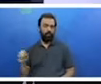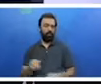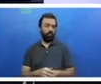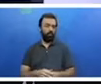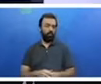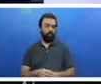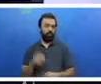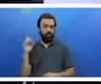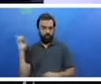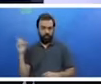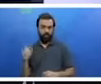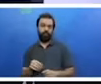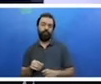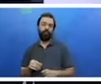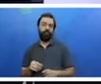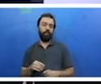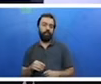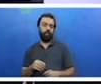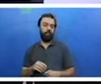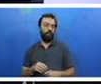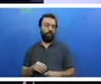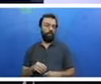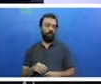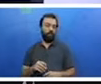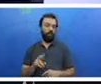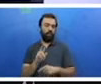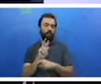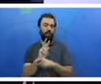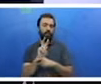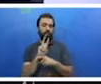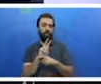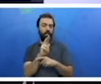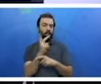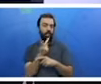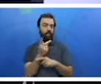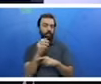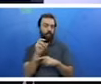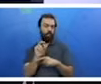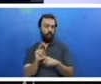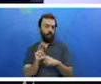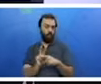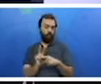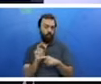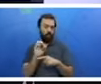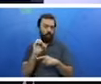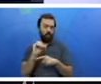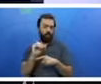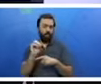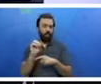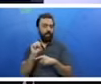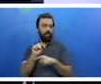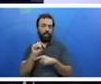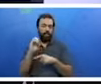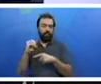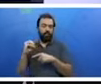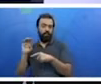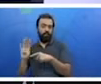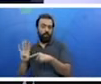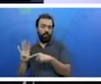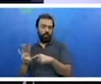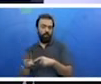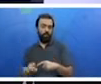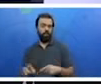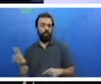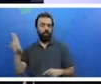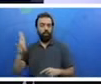O ácido sulfúrico, ele é um dos ácidos mais empregados na indústria química e farmacêutica. Ele também é utilizado